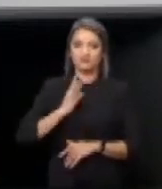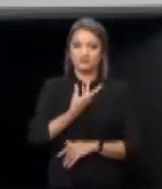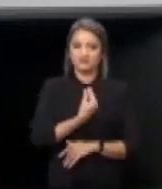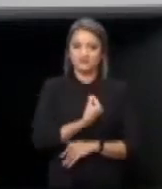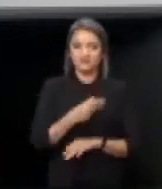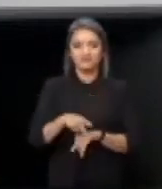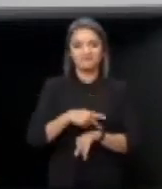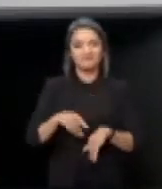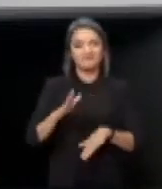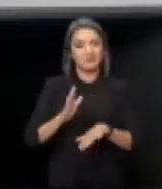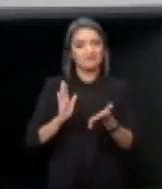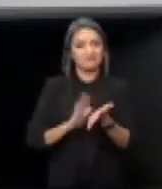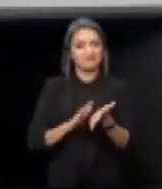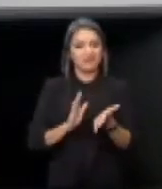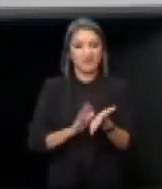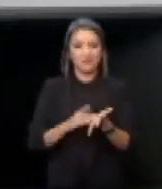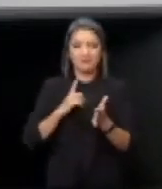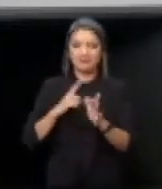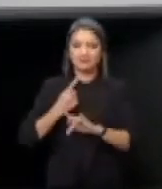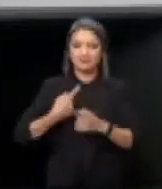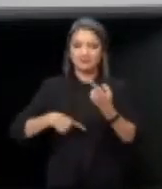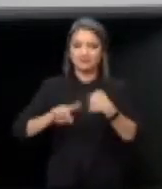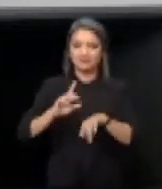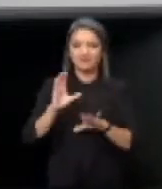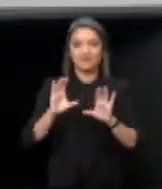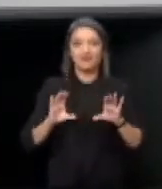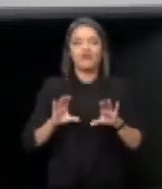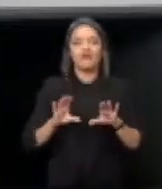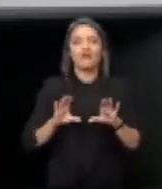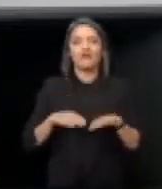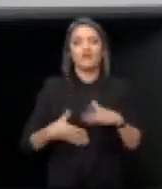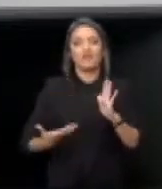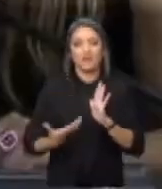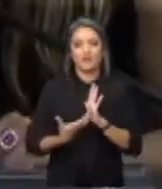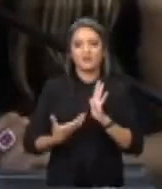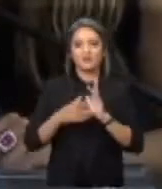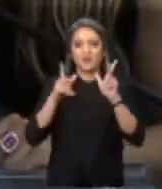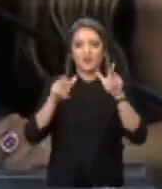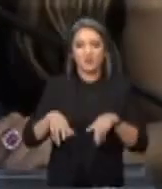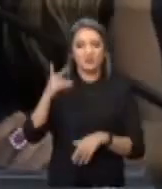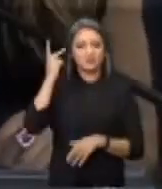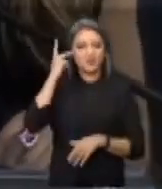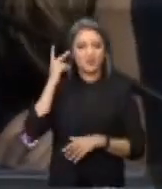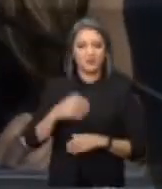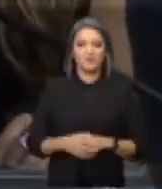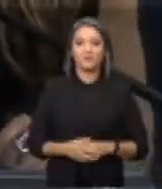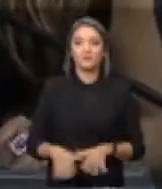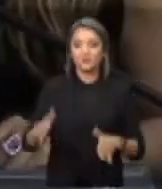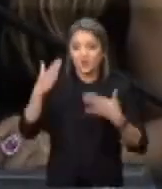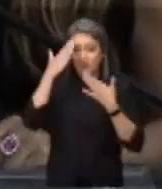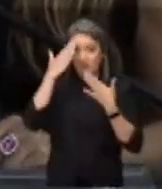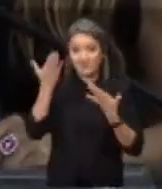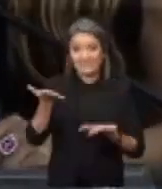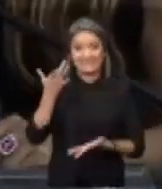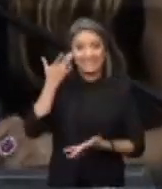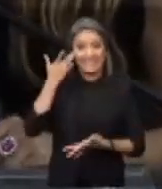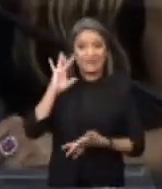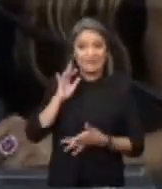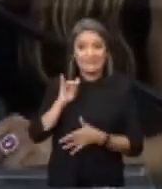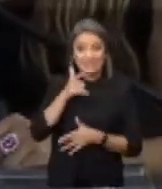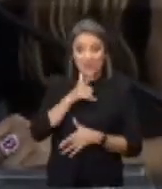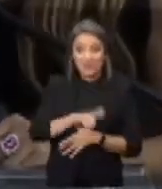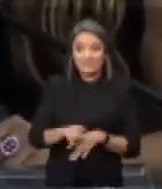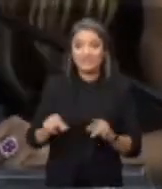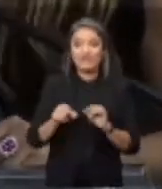Câmara dos Deputados, como vem tendo na Câmara Municipal de São Paulo. Muito obrigada, ministro Alexandre. Eu não sei se terei condições de fazer uma fala